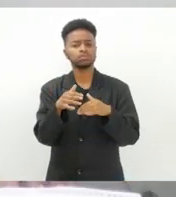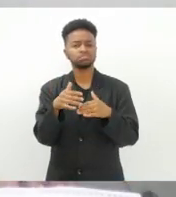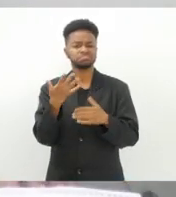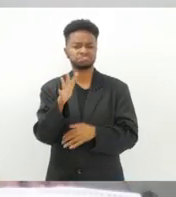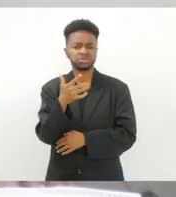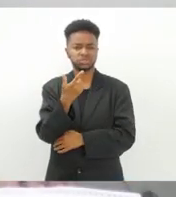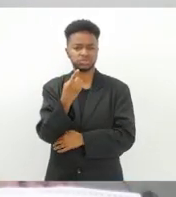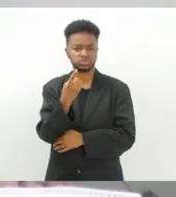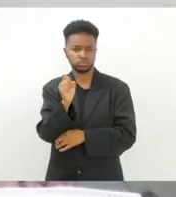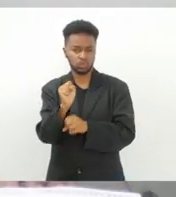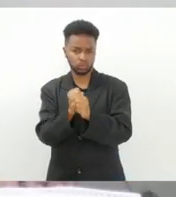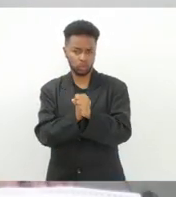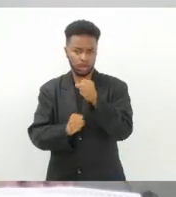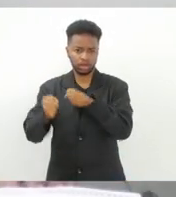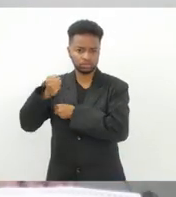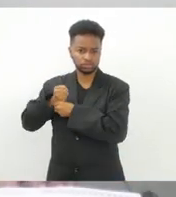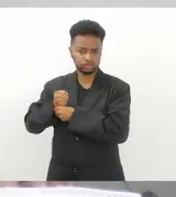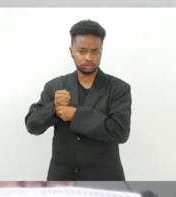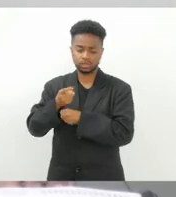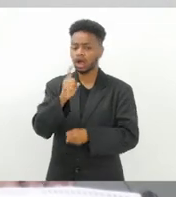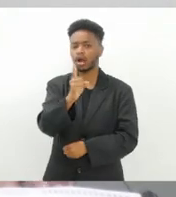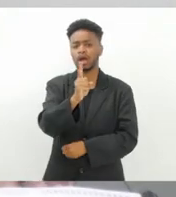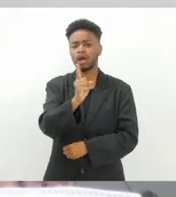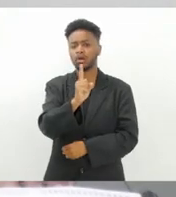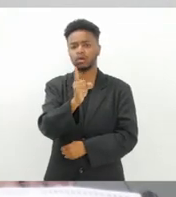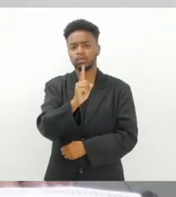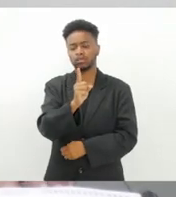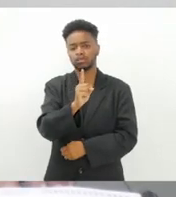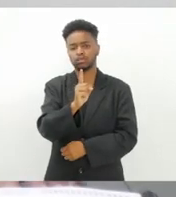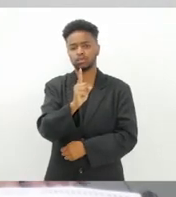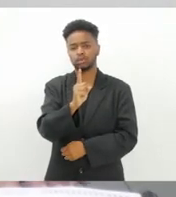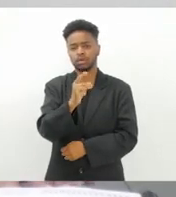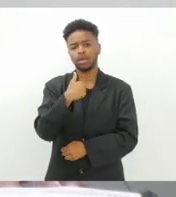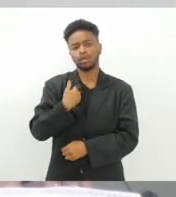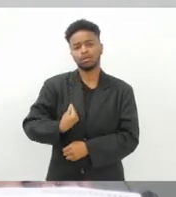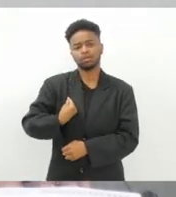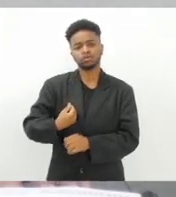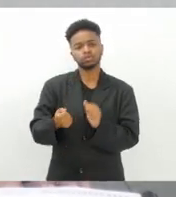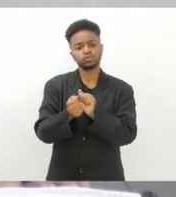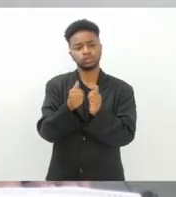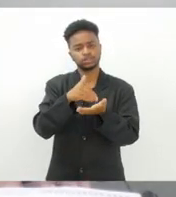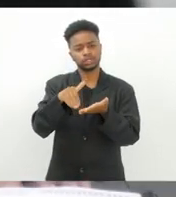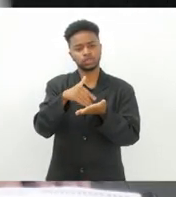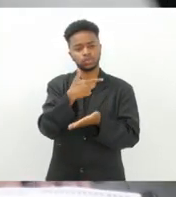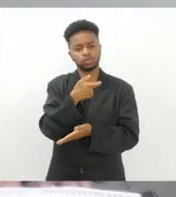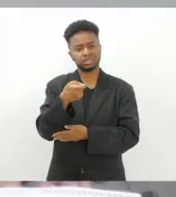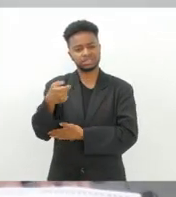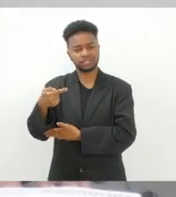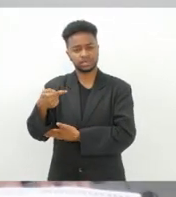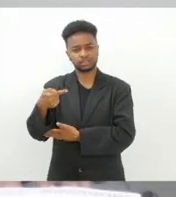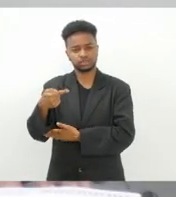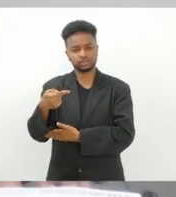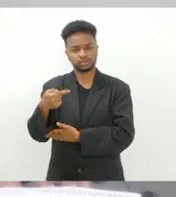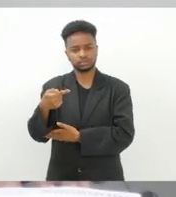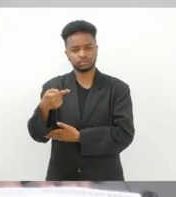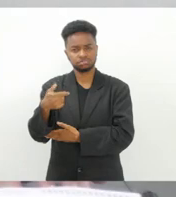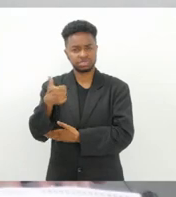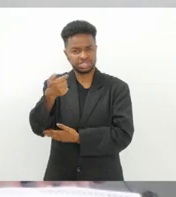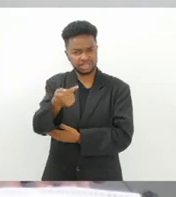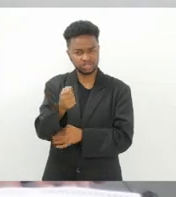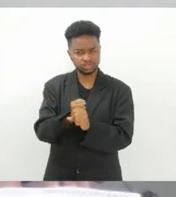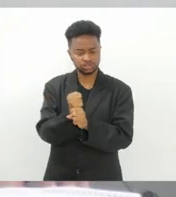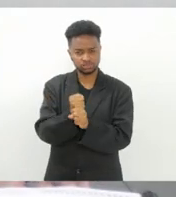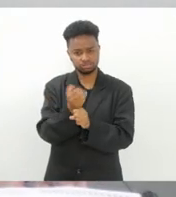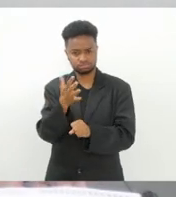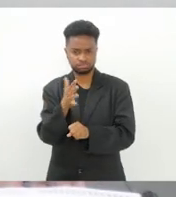ter uns 18 anos. Ah, não, eu estava na secretaria 2007. Então, tem 17